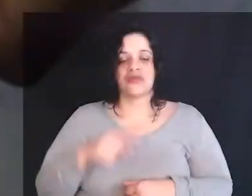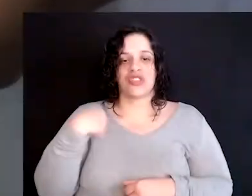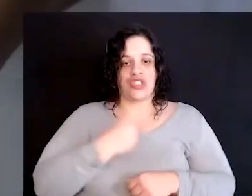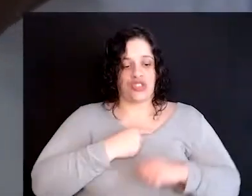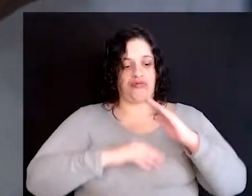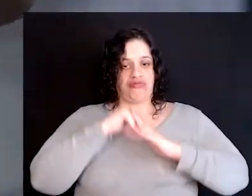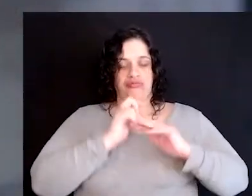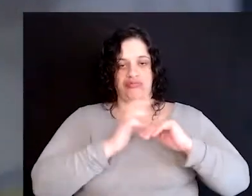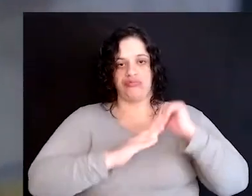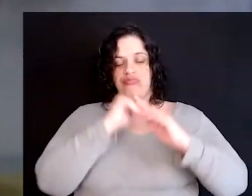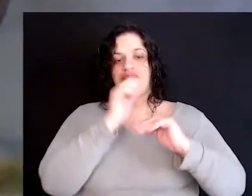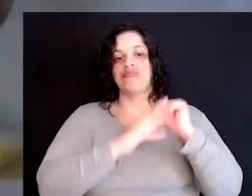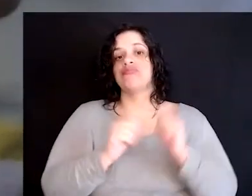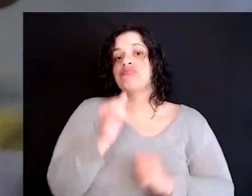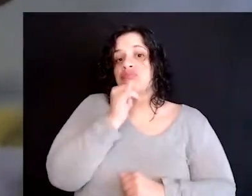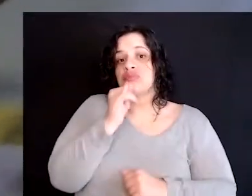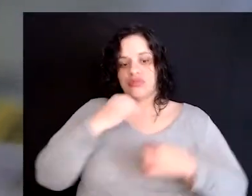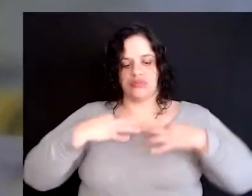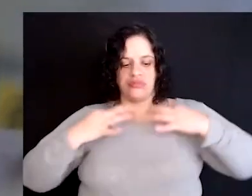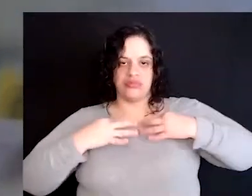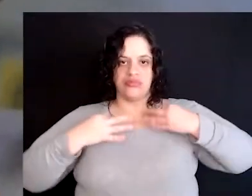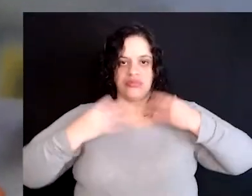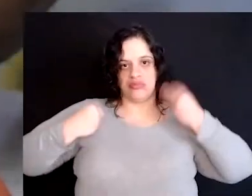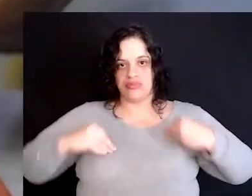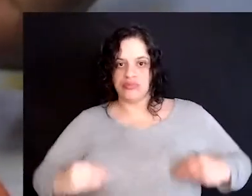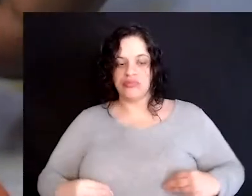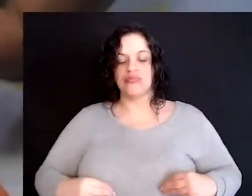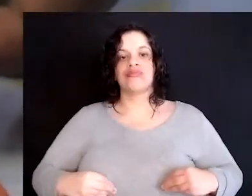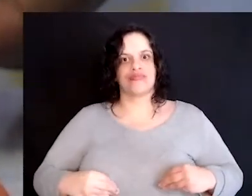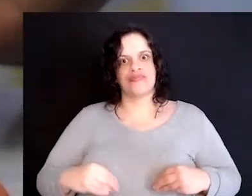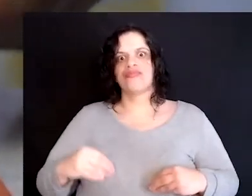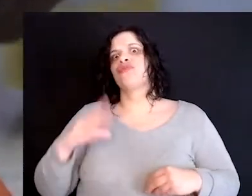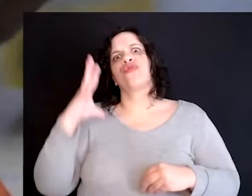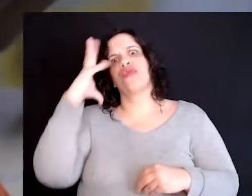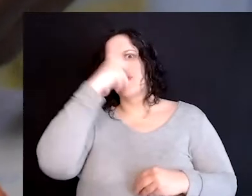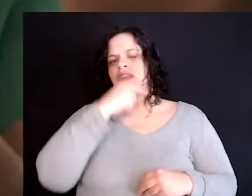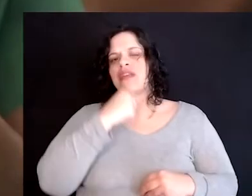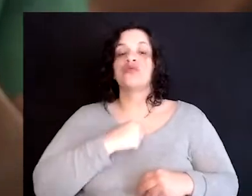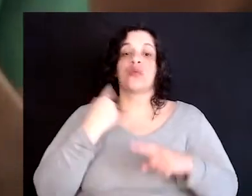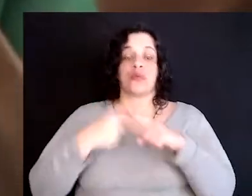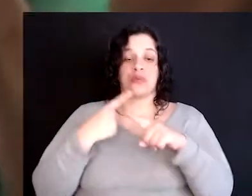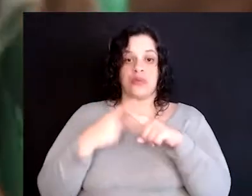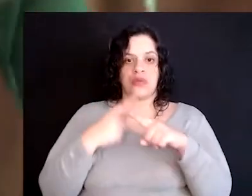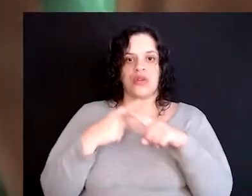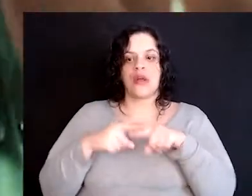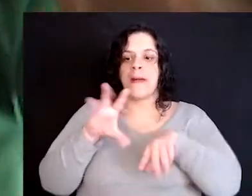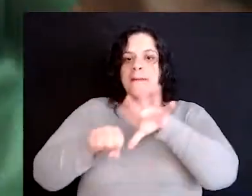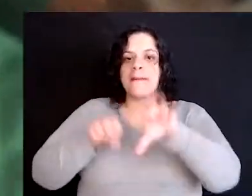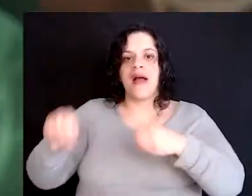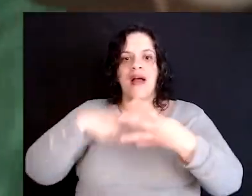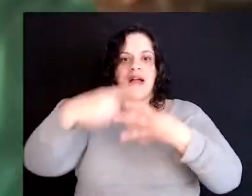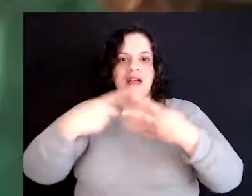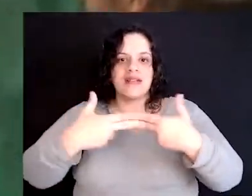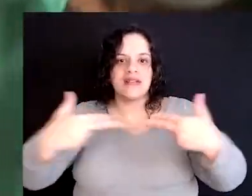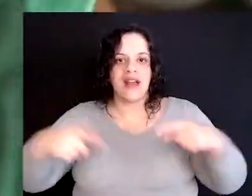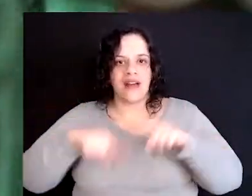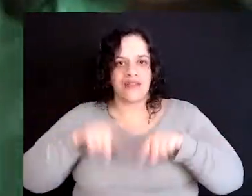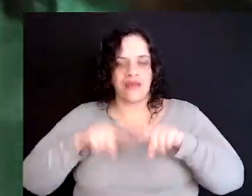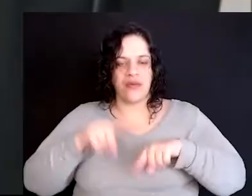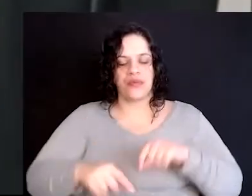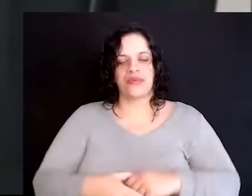A gente fez as construções, por exemplo, que a gente fez das alegorias, né, das fantasias. Foi muito lindo, porque assim, a gente pegou